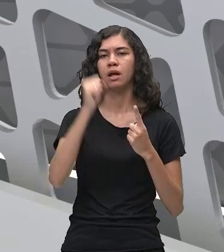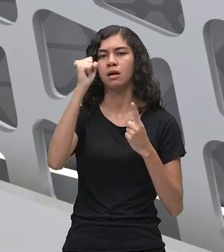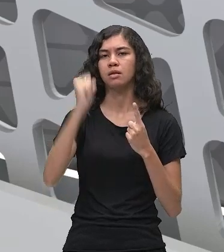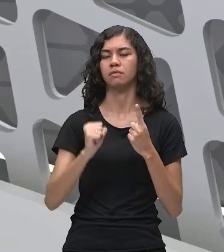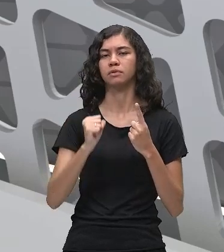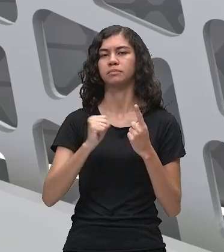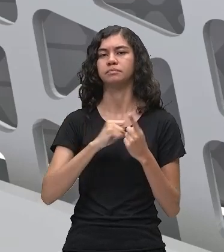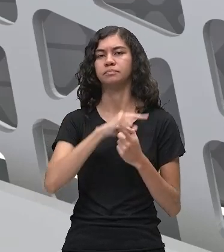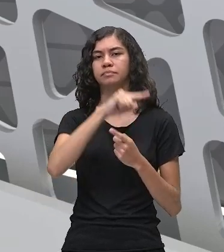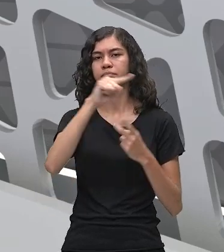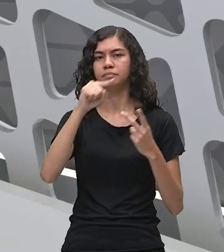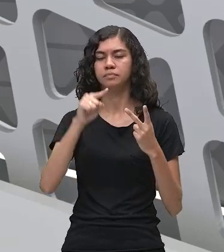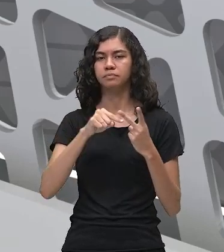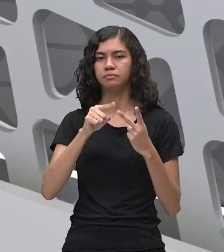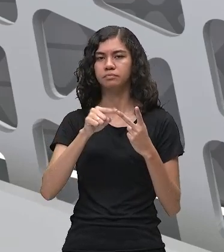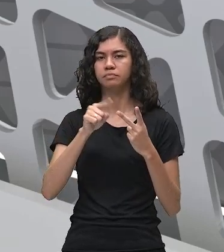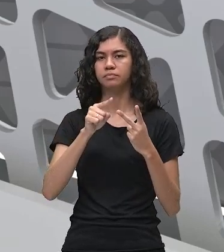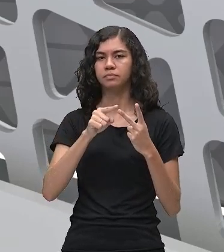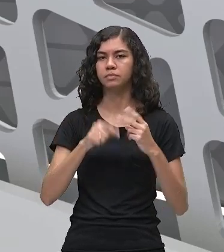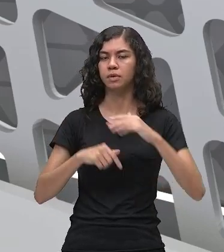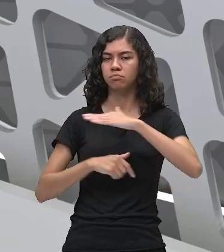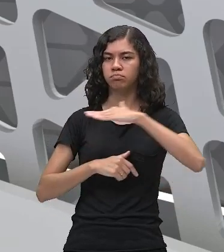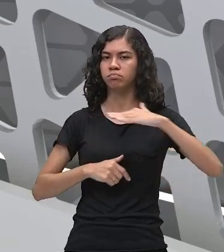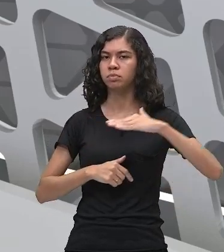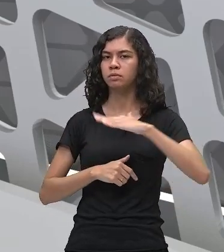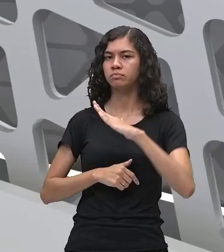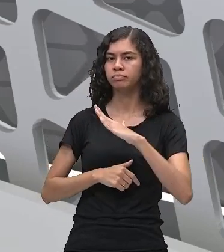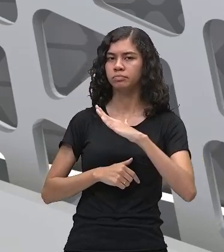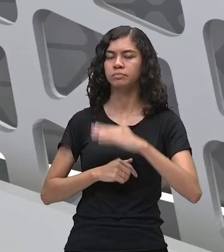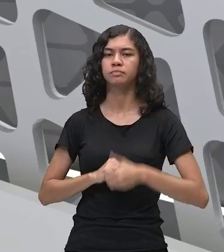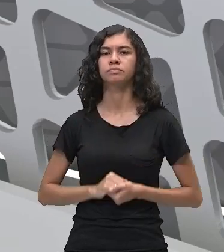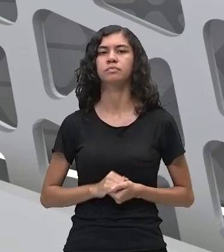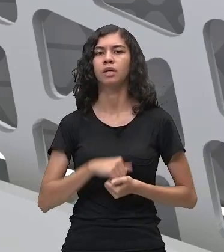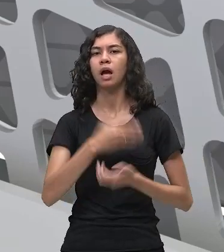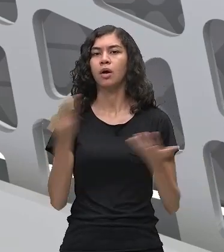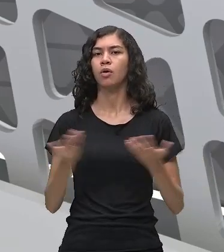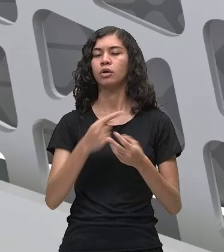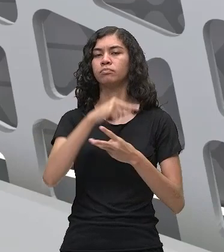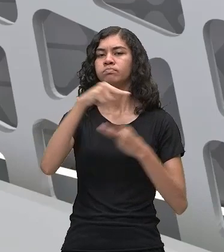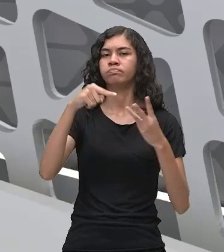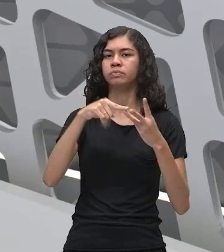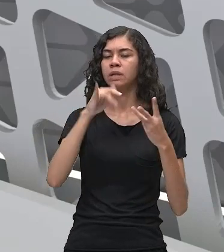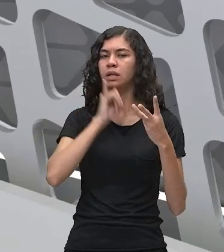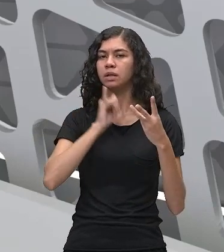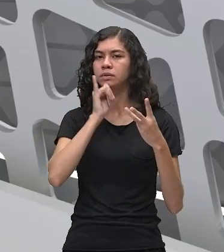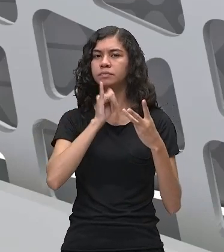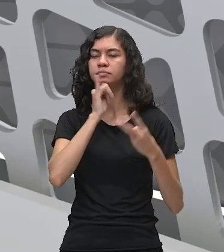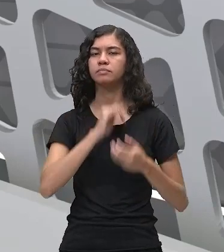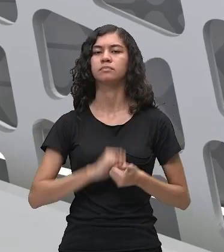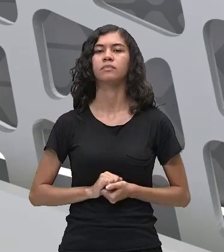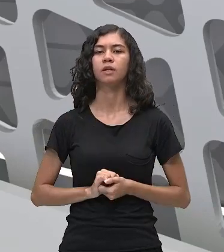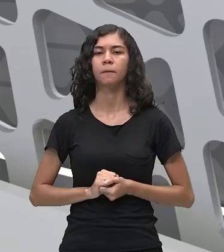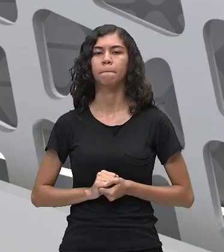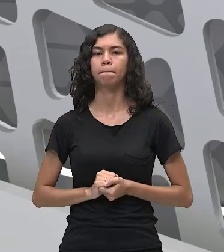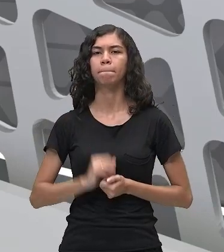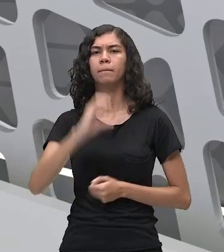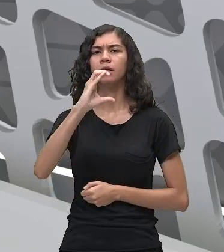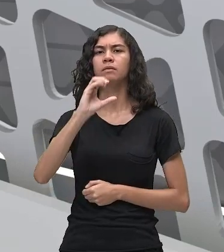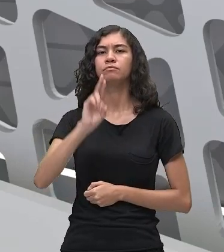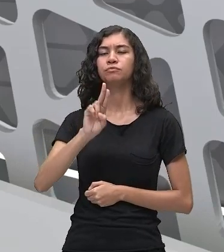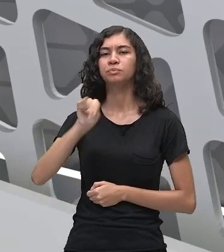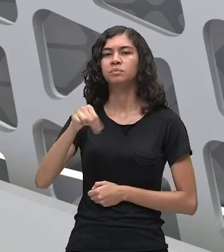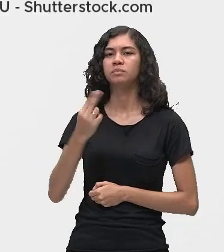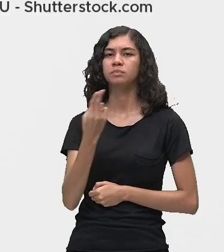alavancas. Vimos a segunda, plano inclinado. Agora vamos ver a terceira, né? A terceira é cunha. Vamos